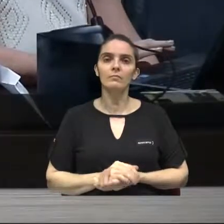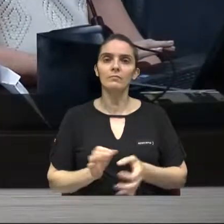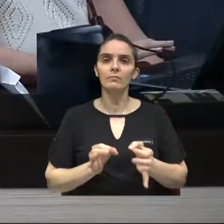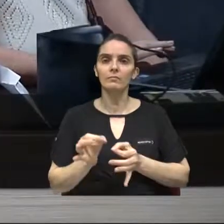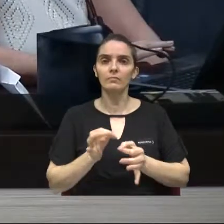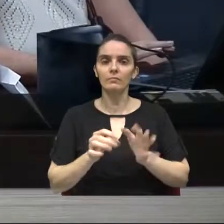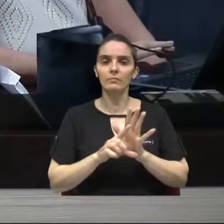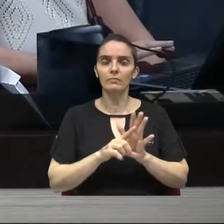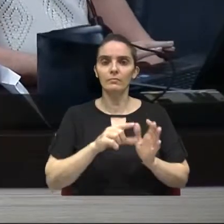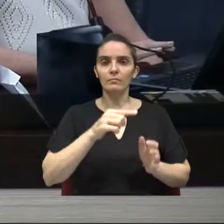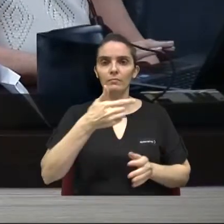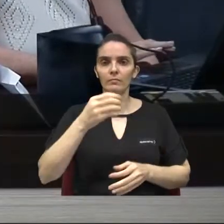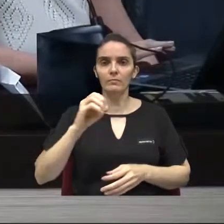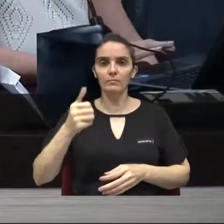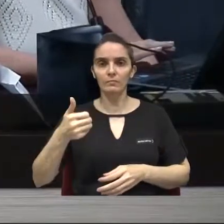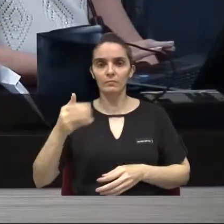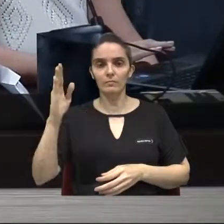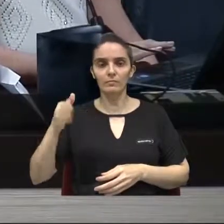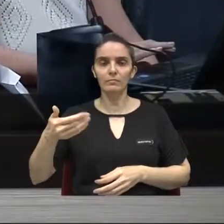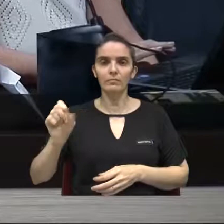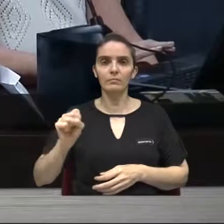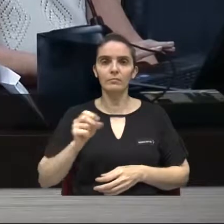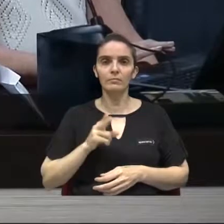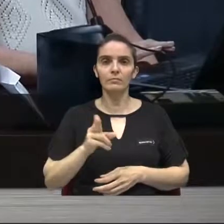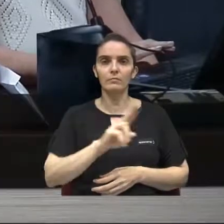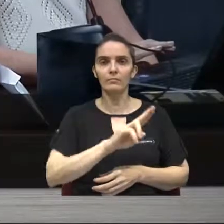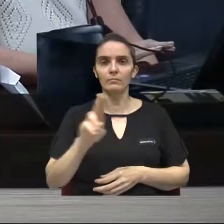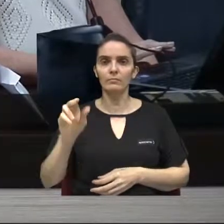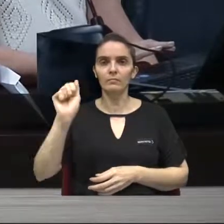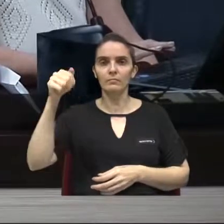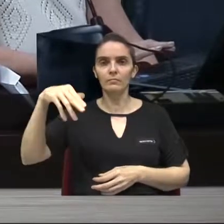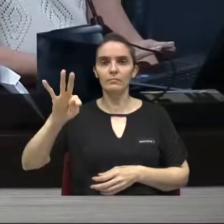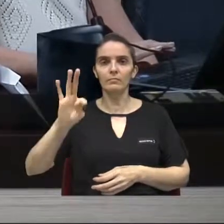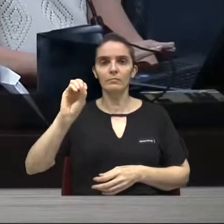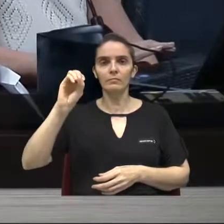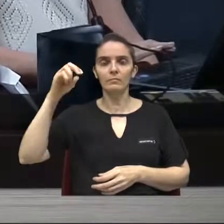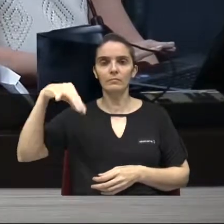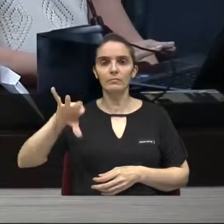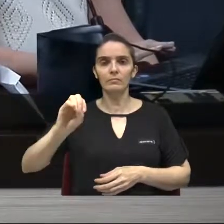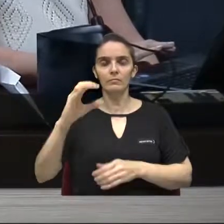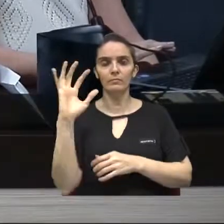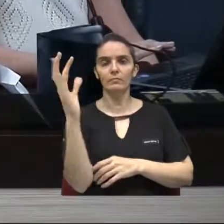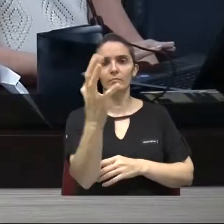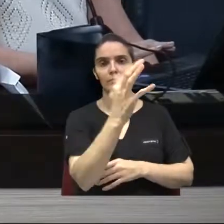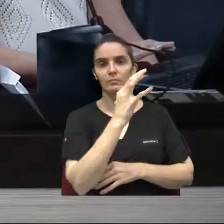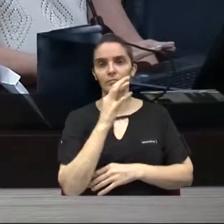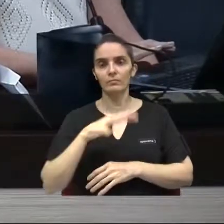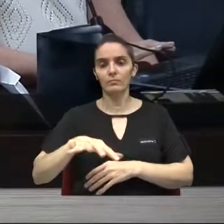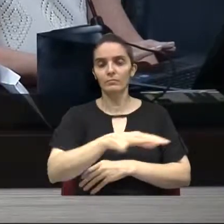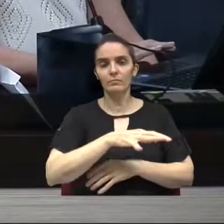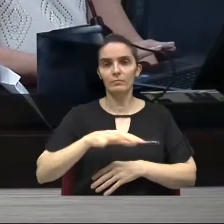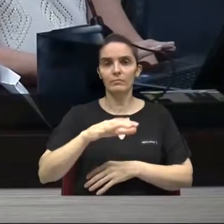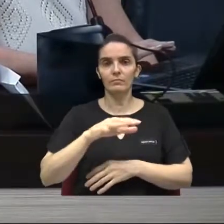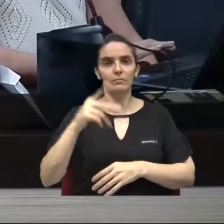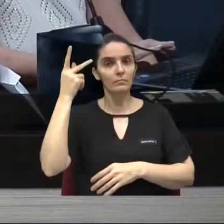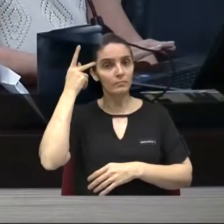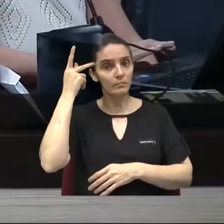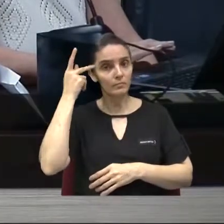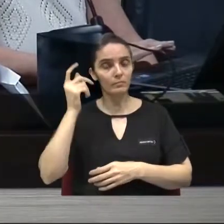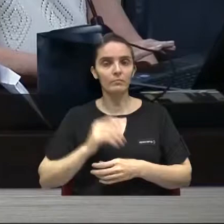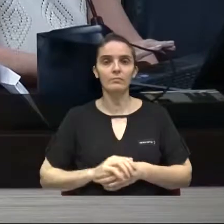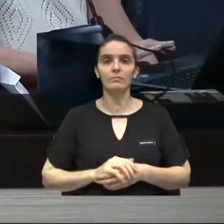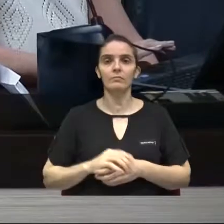Projeto de Lei 201/2018 perpetua o nome de Antônio Biasotto, a praça localizada na rua São Paulo, no bairro